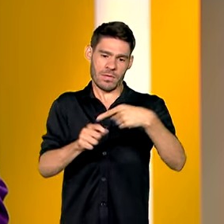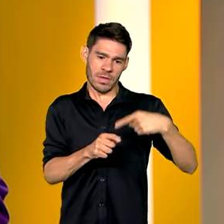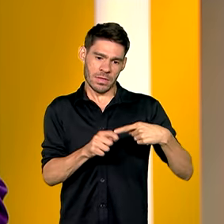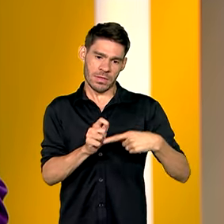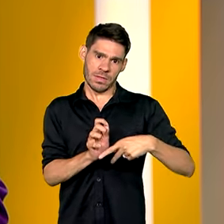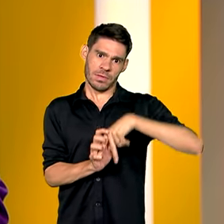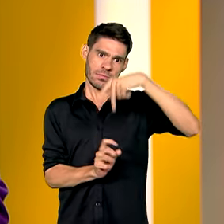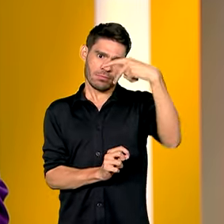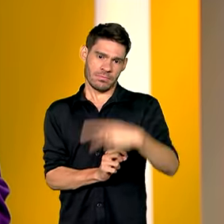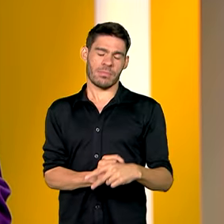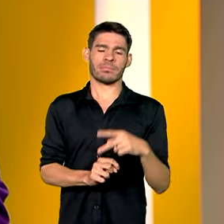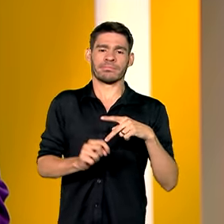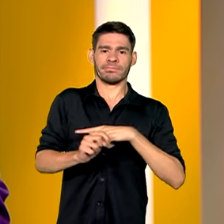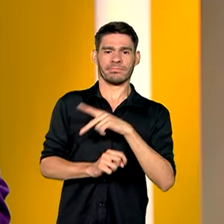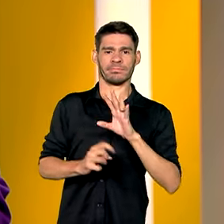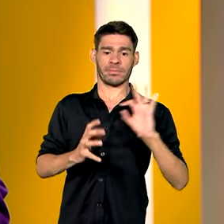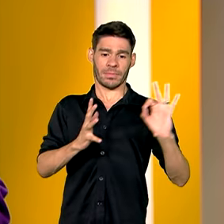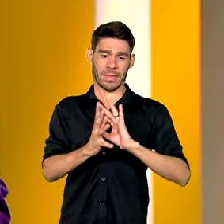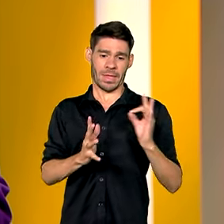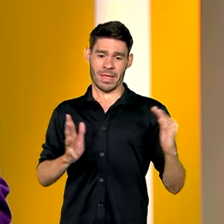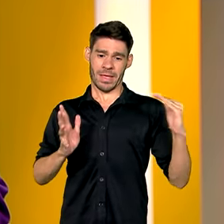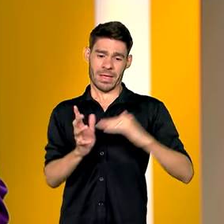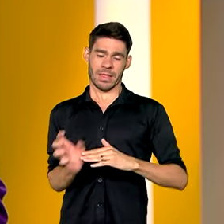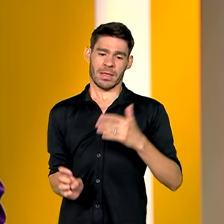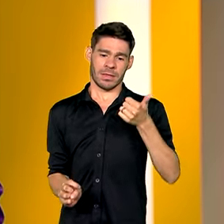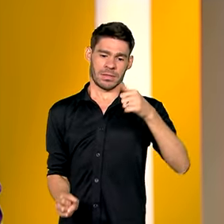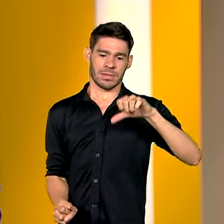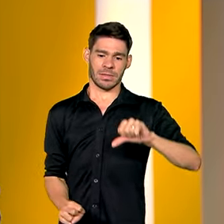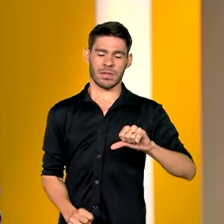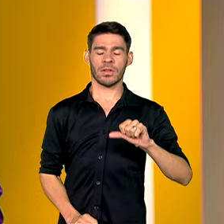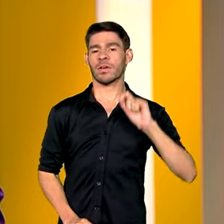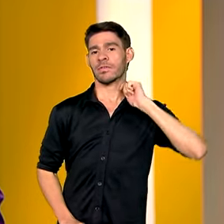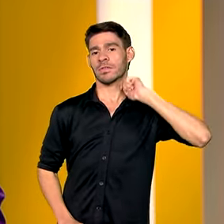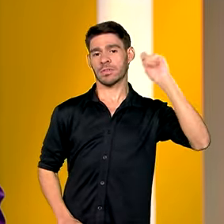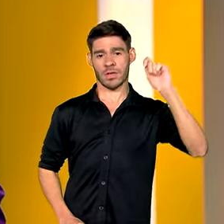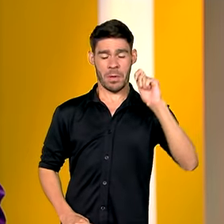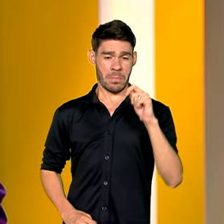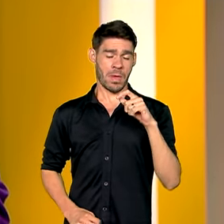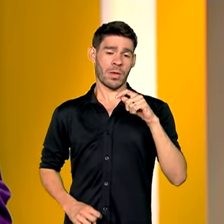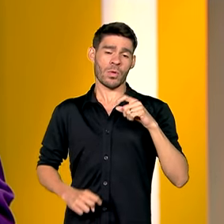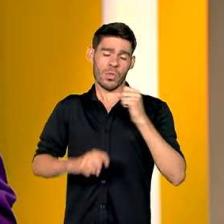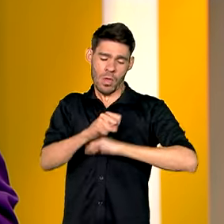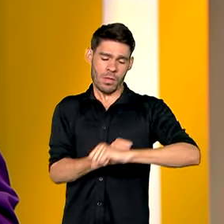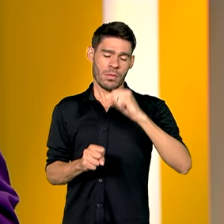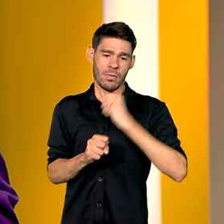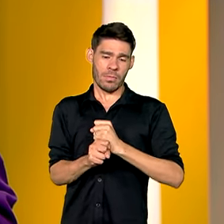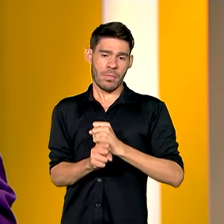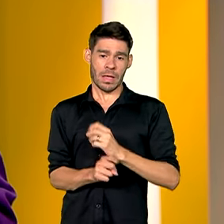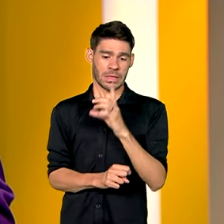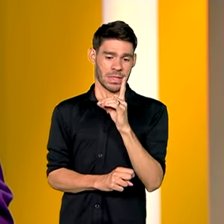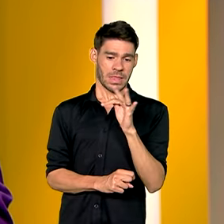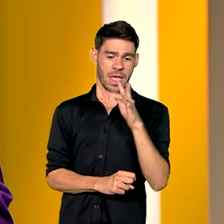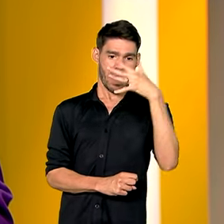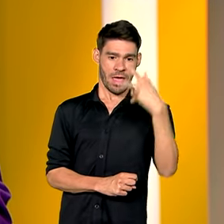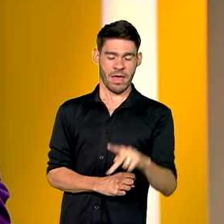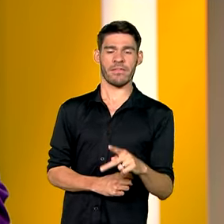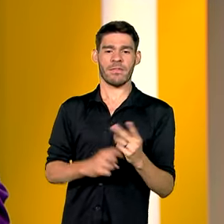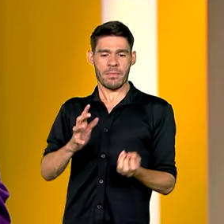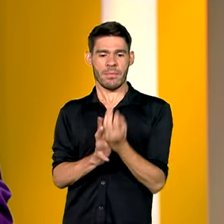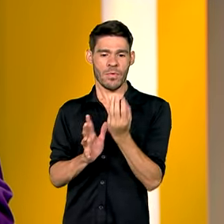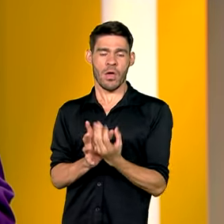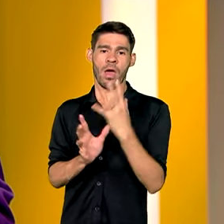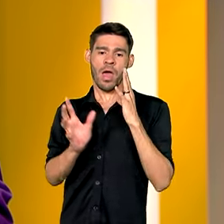país. As inscrições vão até 19 de abril. Somente no ano passado, a unidade do Distrito Federal produziu